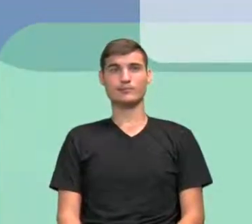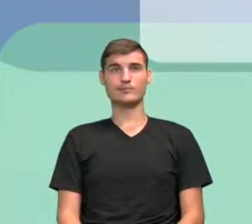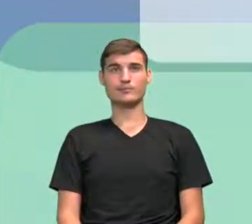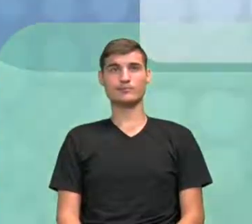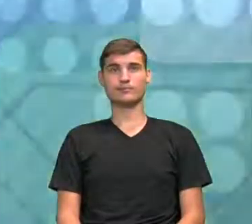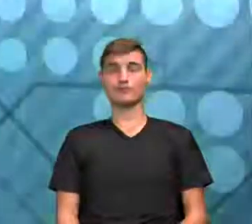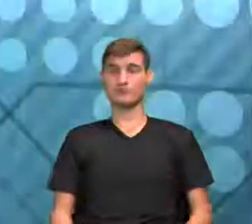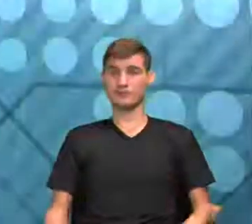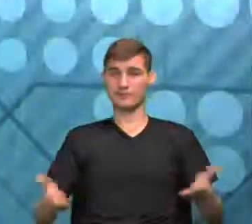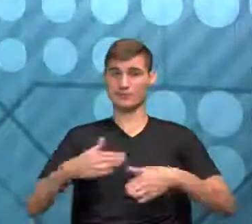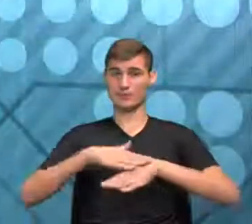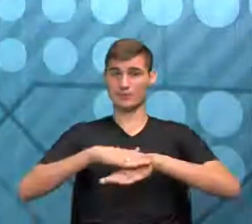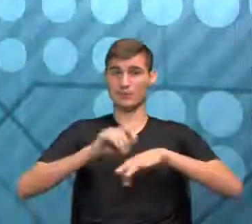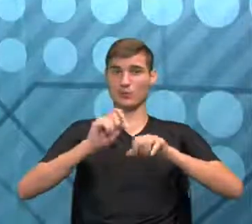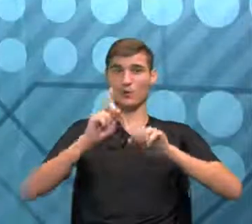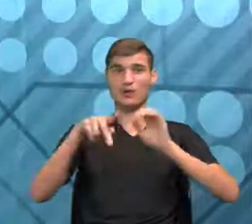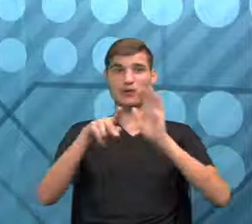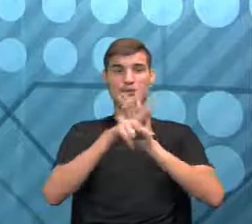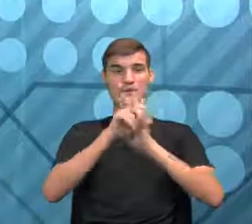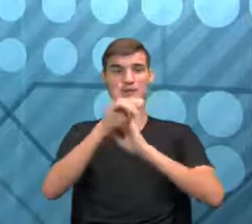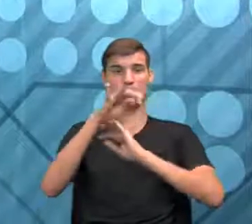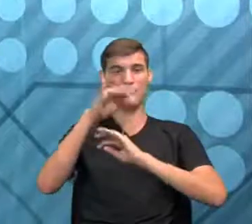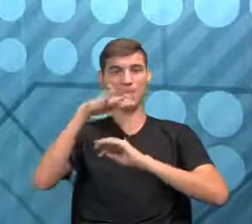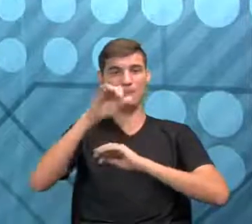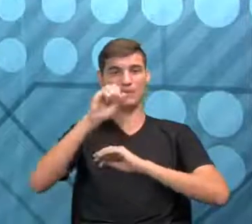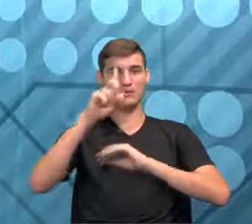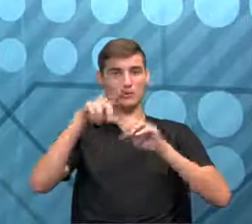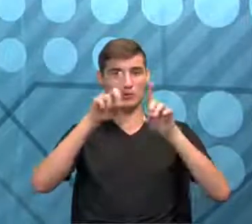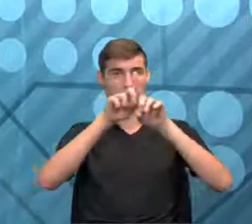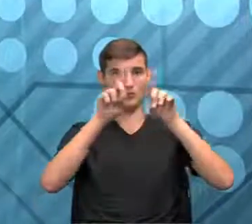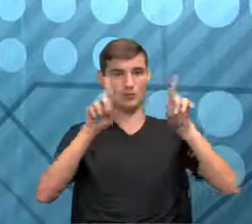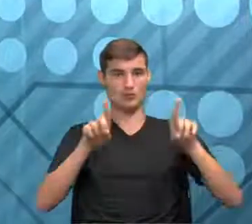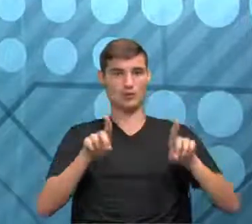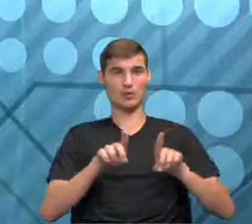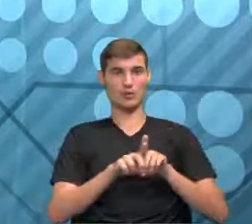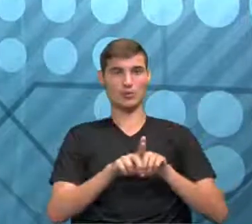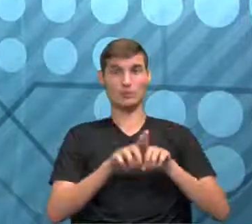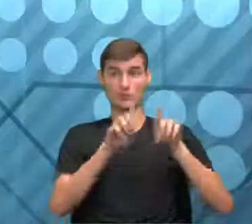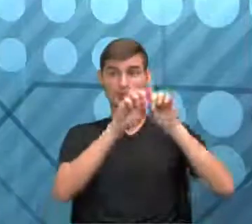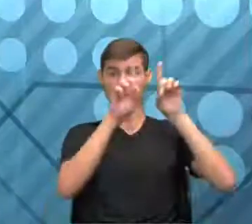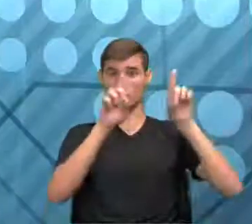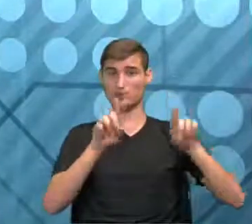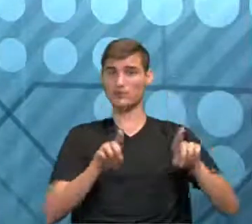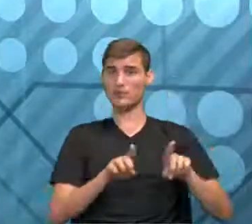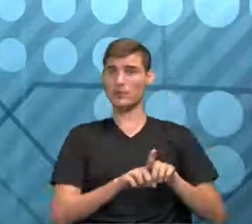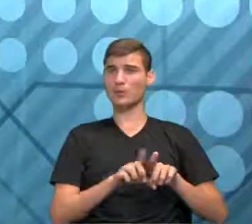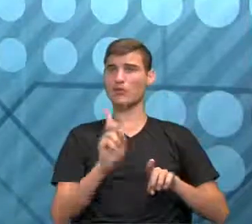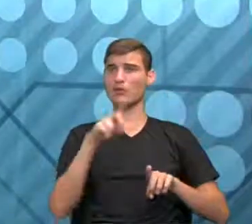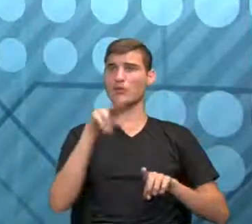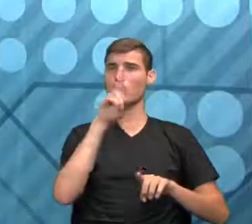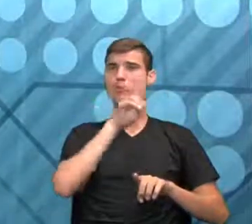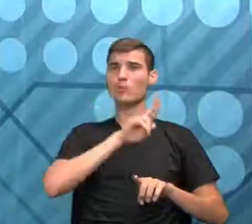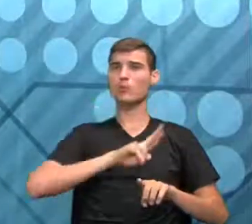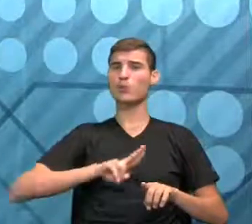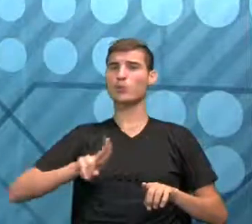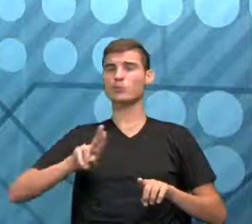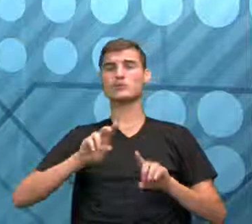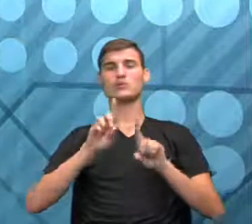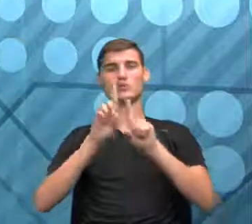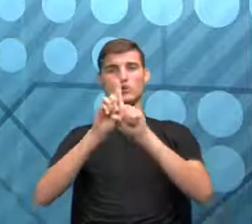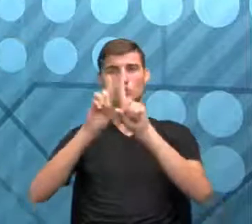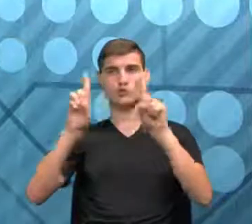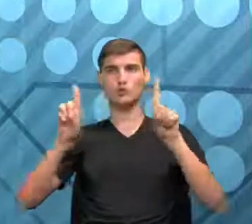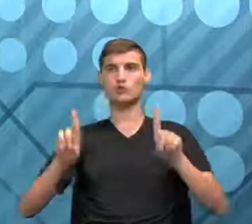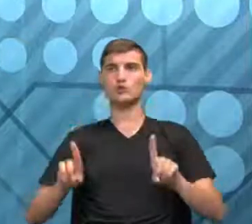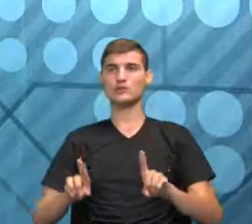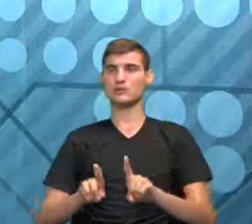Falando agora de sistemas de portadora digital. Portadora digital é baseado em sinais digitais. O sinal